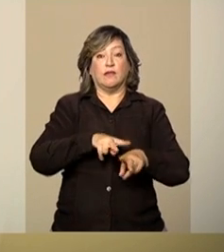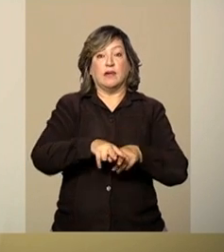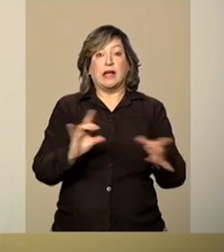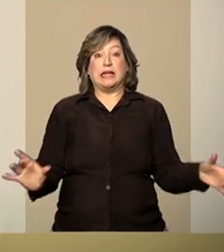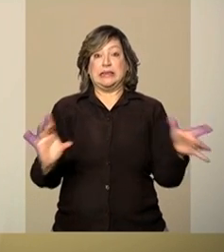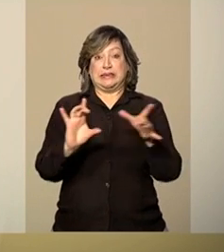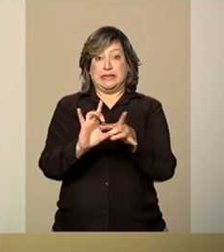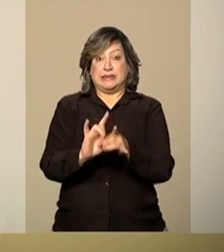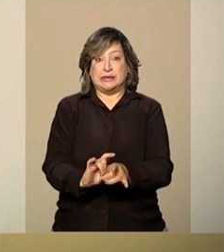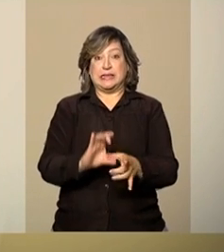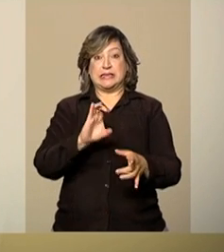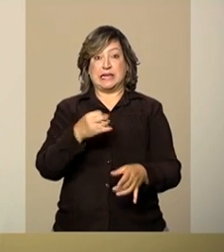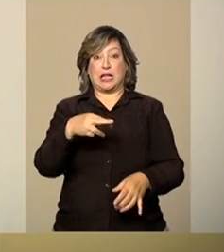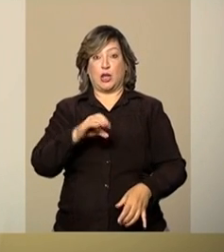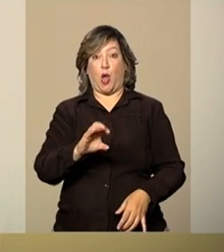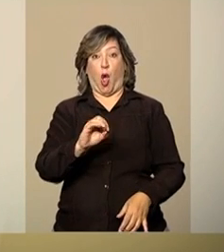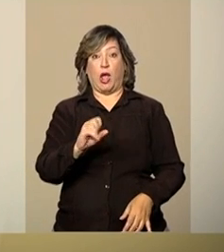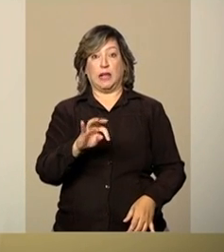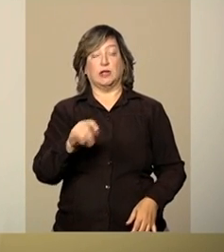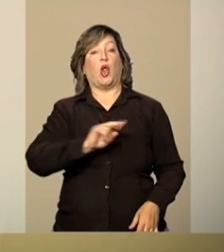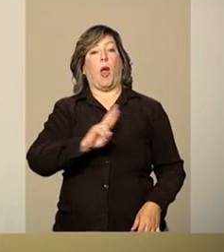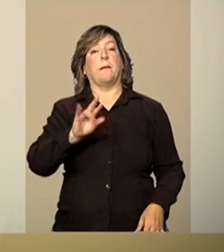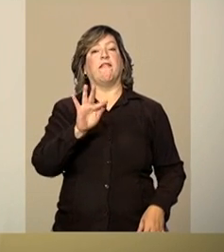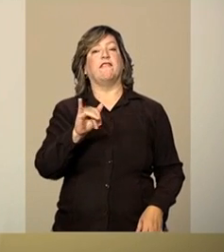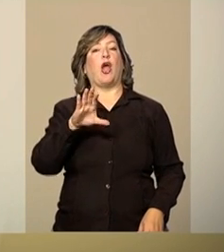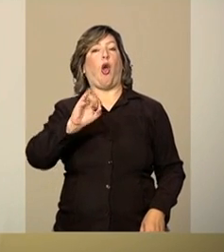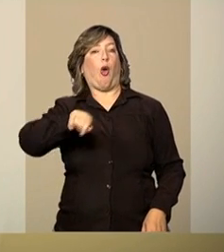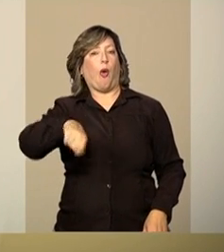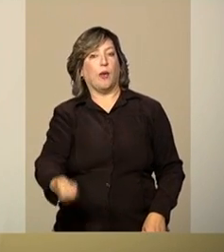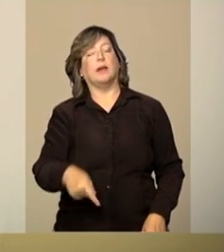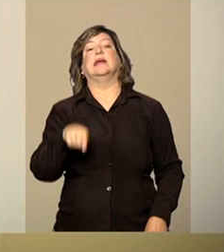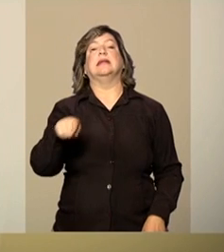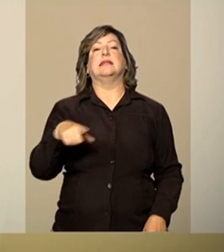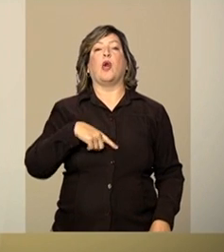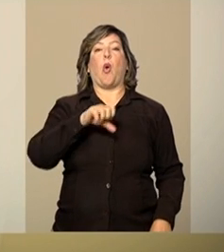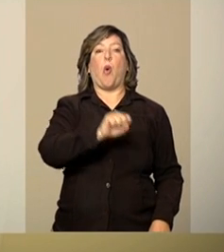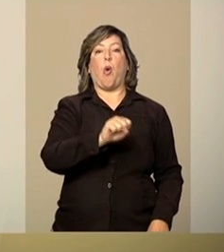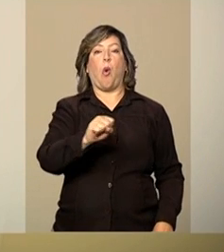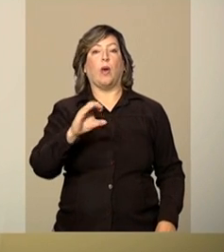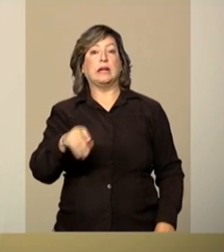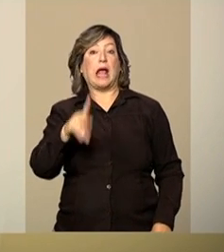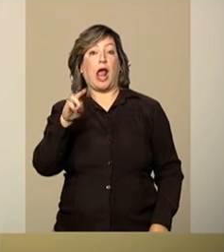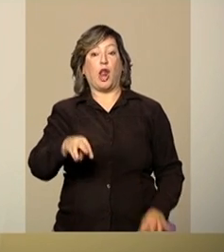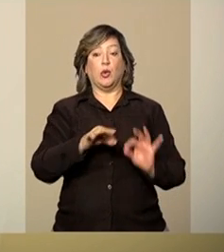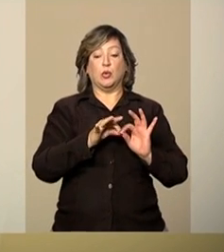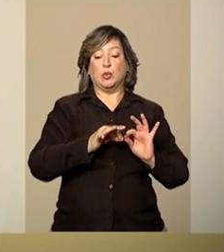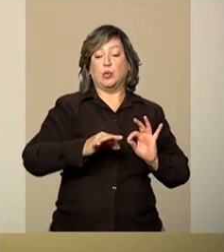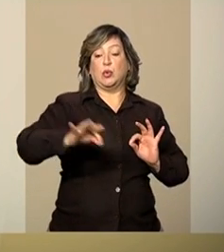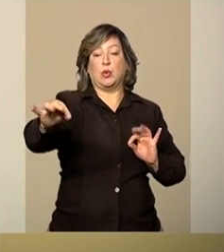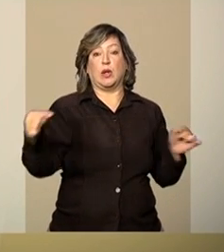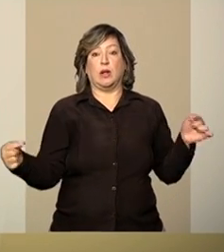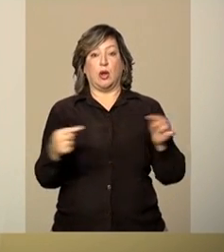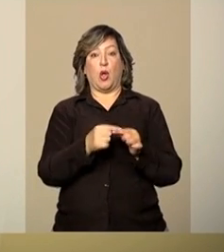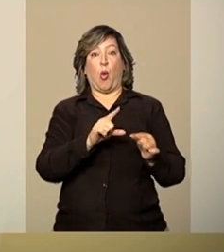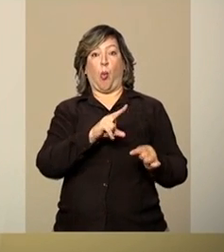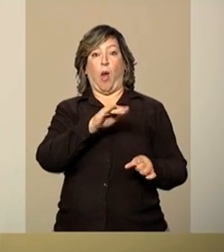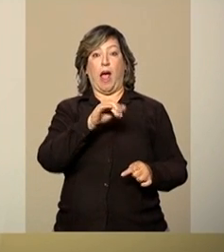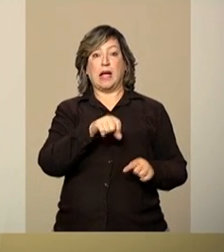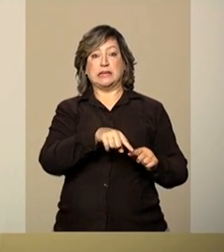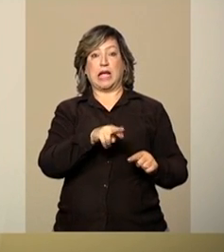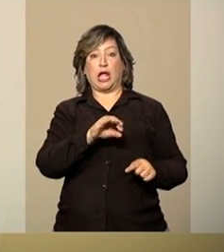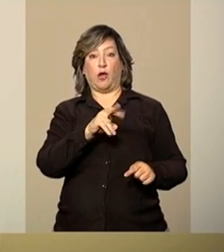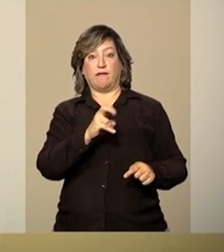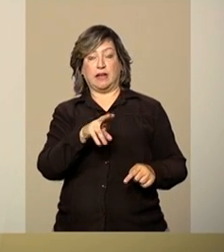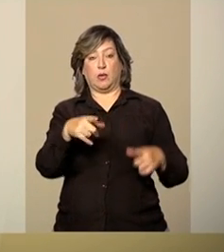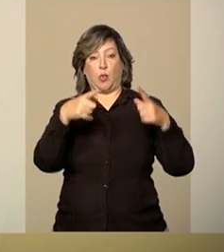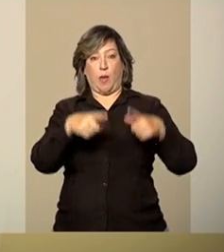integração centro-oeste a fico que terá 880 km ligando Lucas do Rio Verde